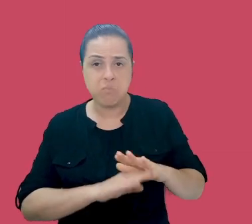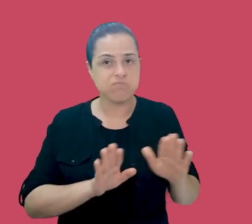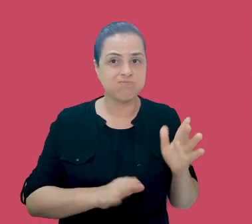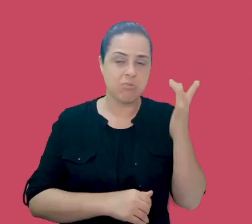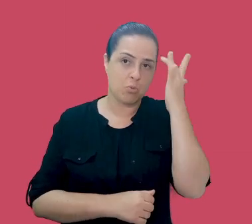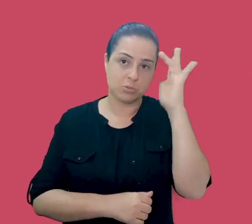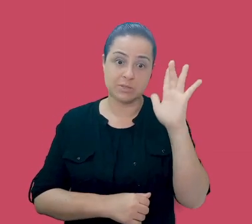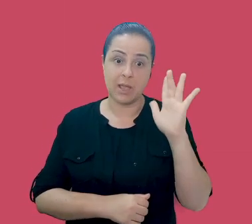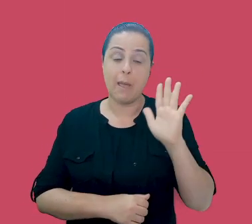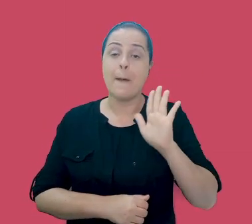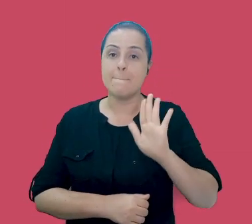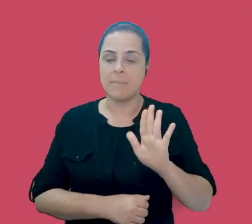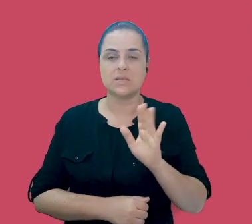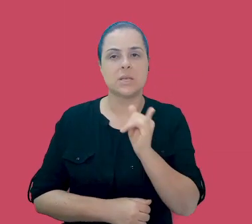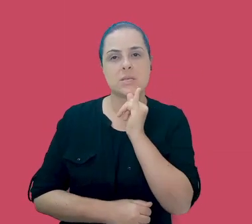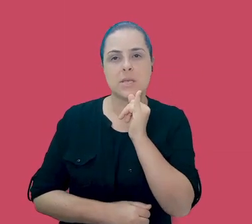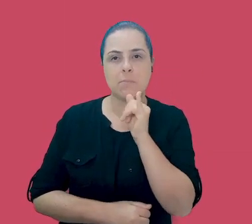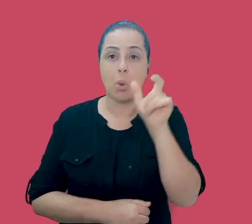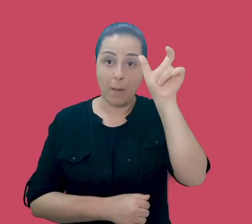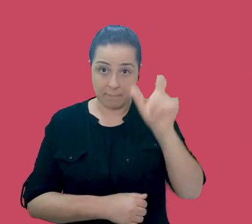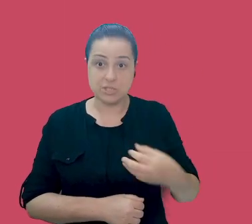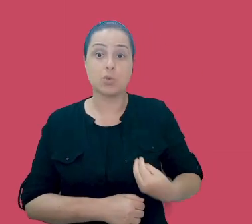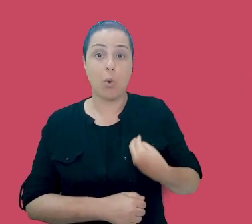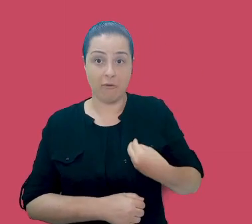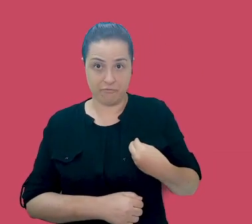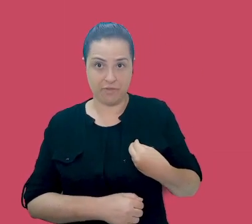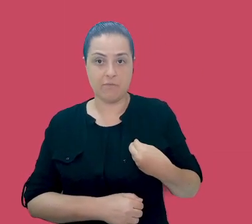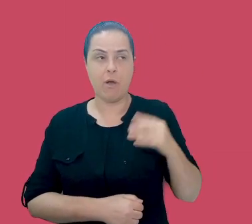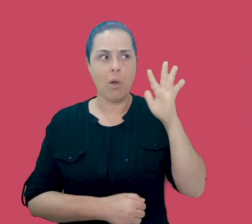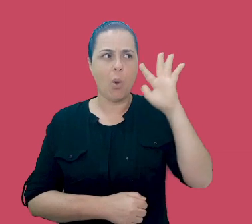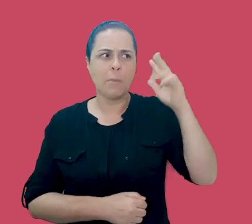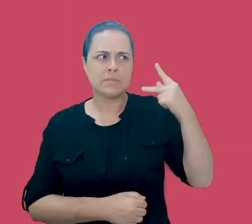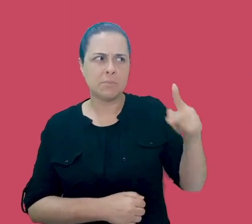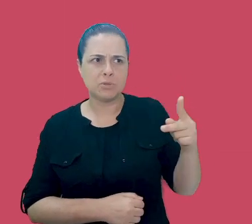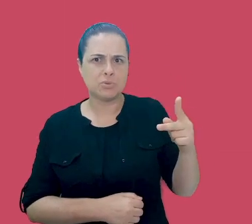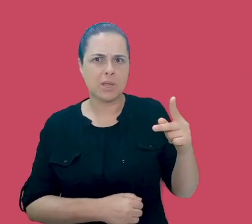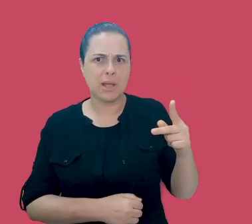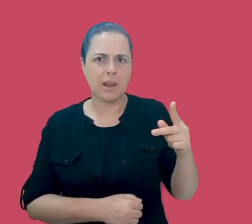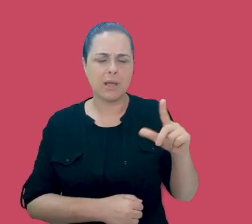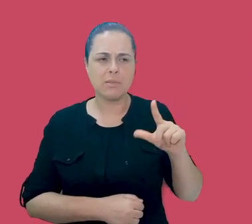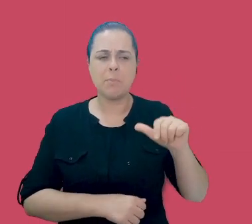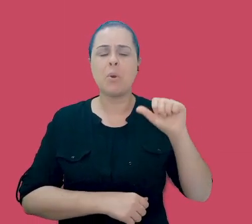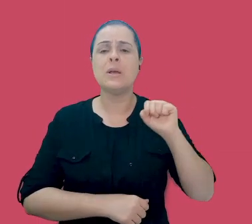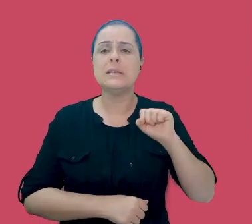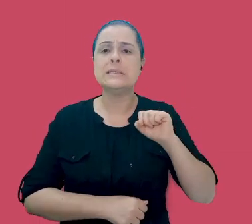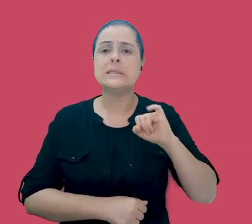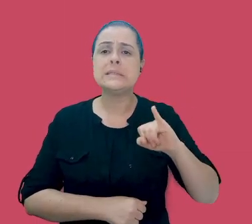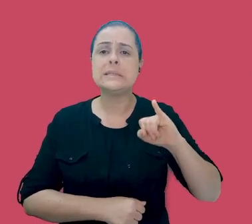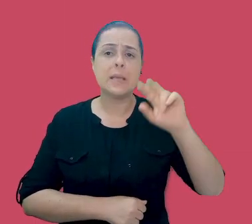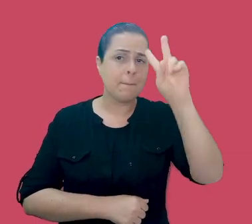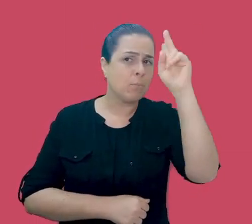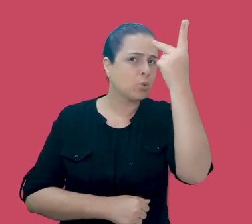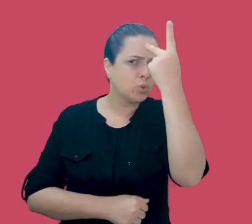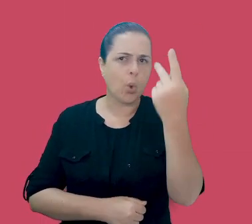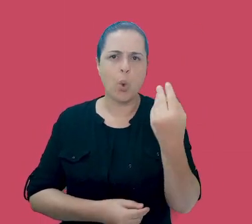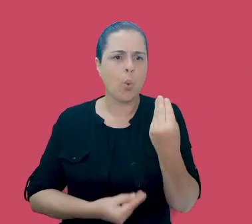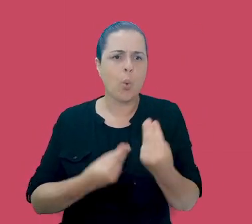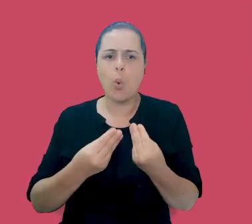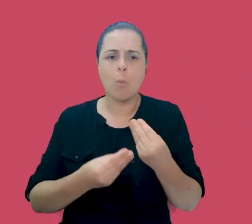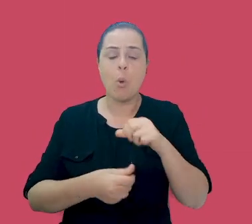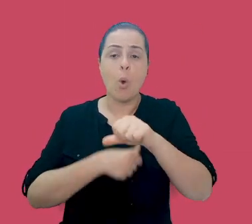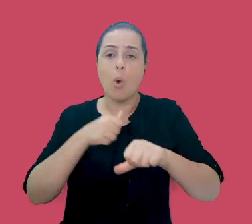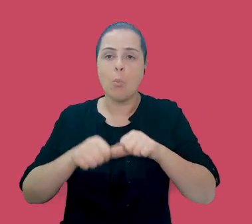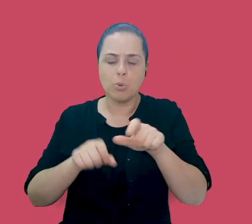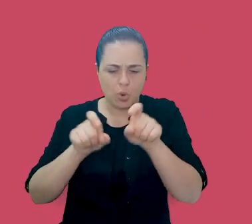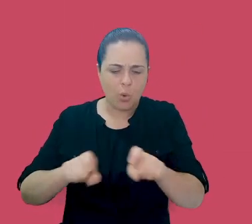enquanto a pessoa estava viva, ela tinha essa linha de pensamento, mas hoje muita coisa mudou. Então, como é que ele vai ter, como é que a gente aplica algo num